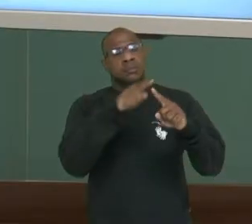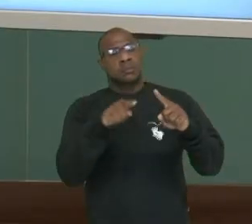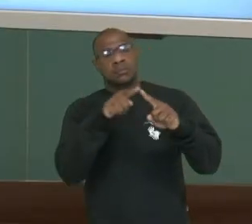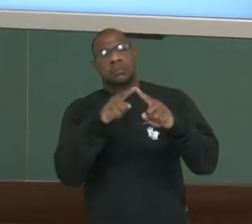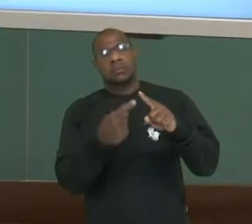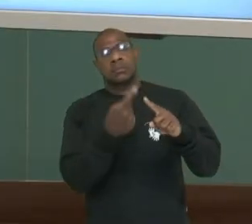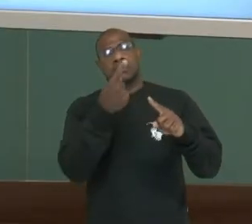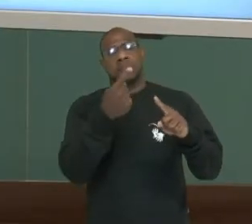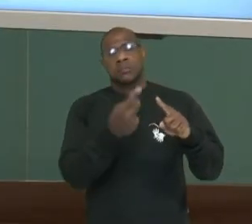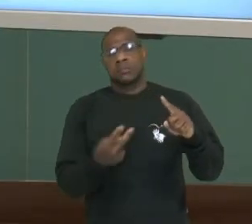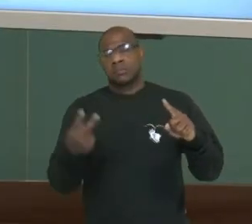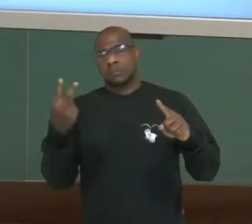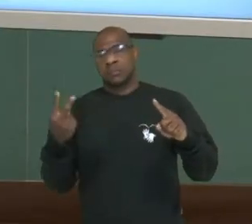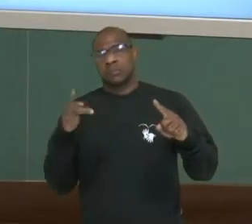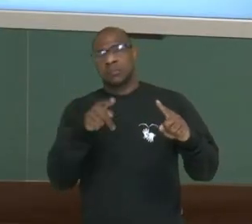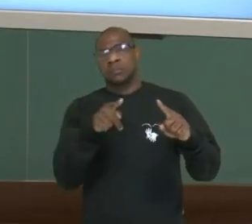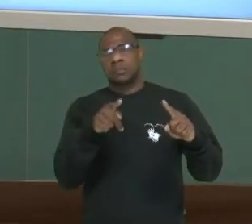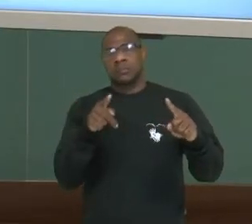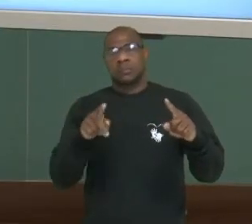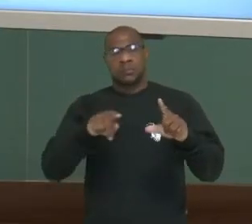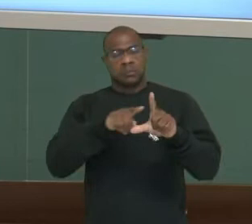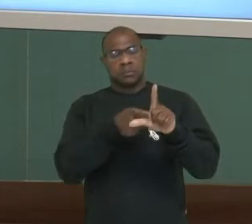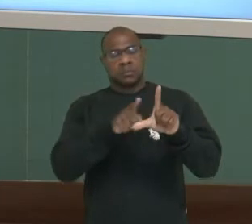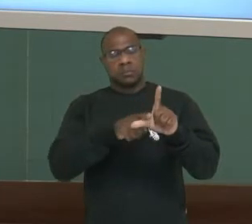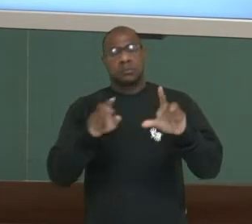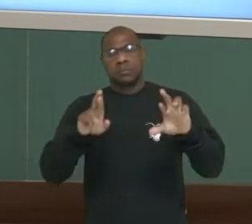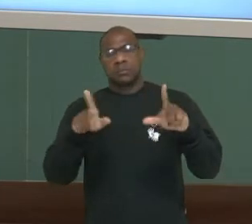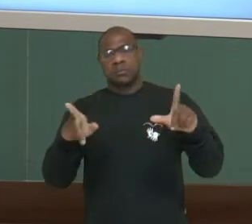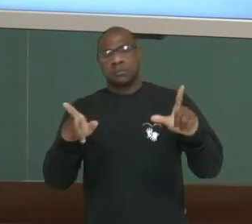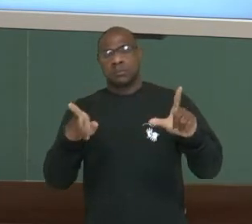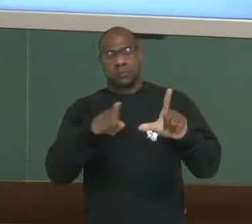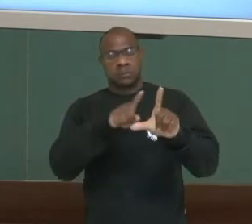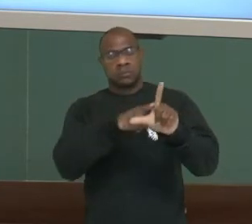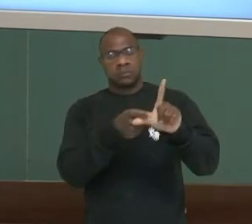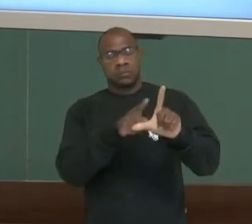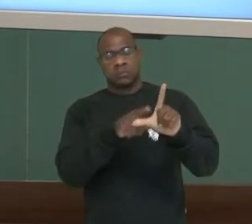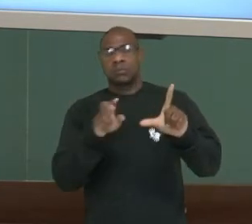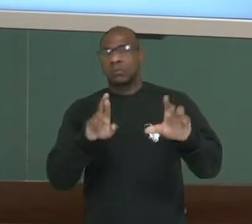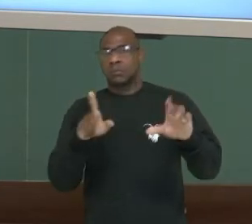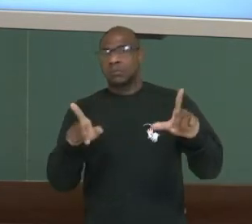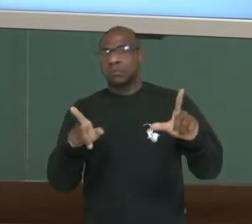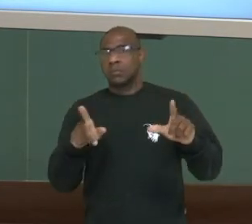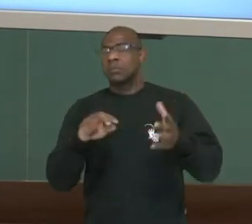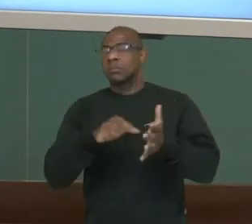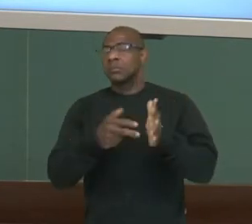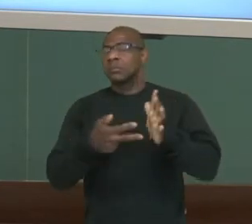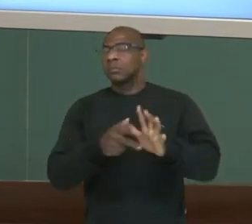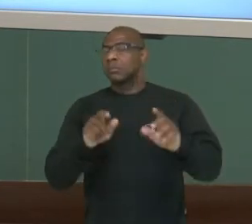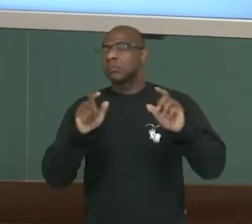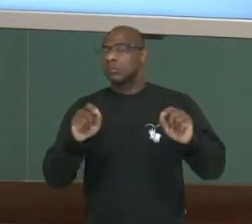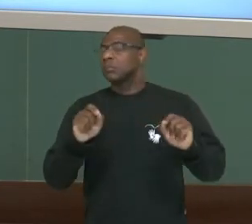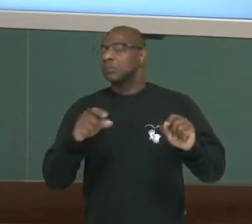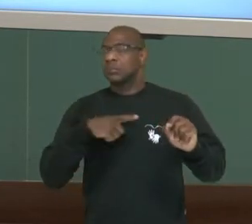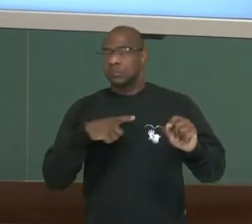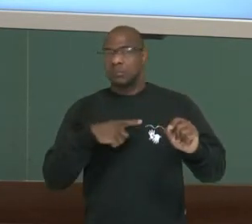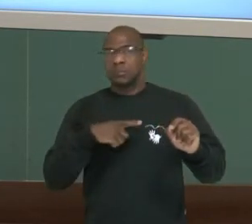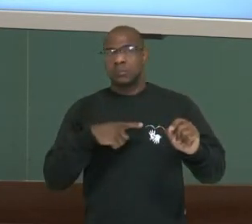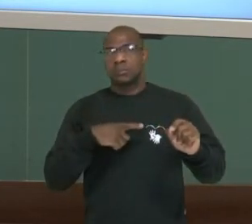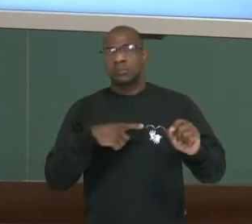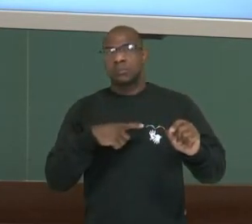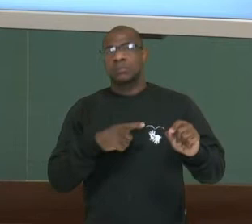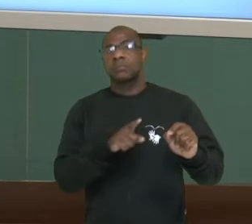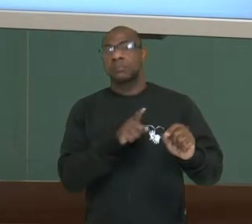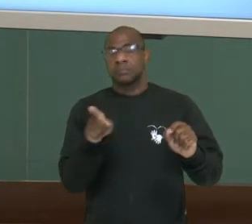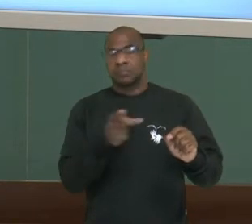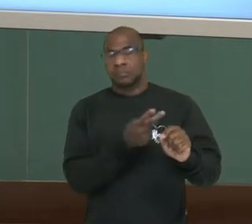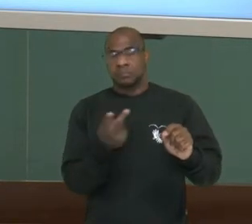vendo que os ângulos são diferentes. Se os ângulos são diferentes, significa que o coeficiente angular de